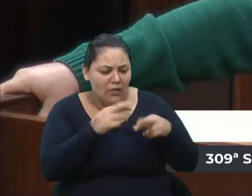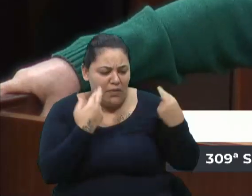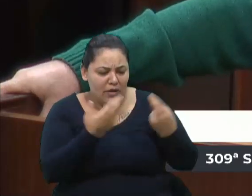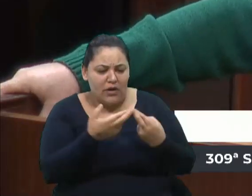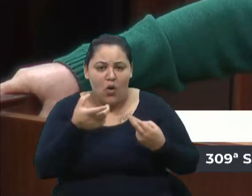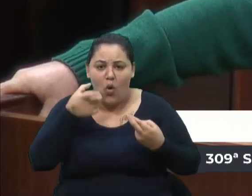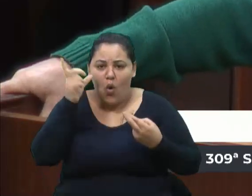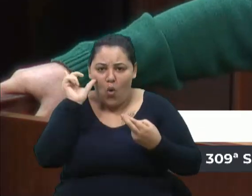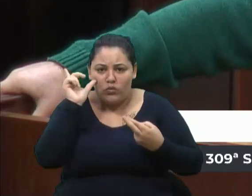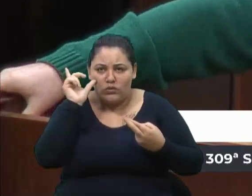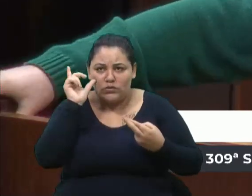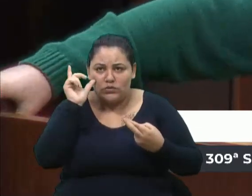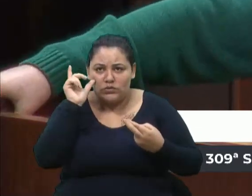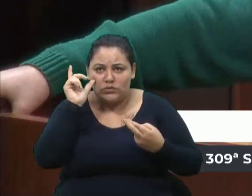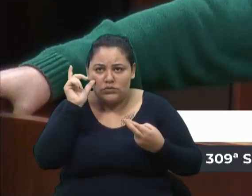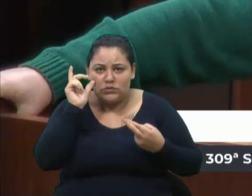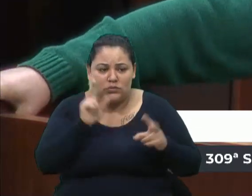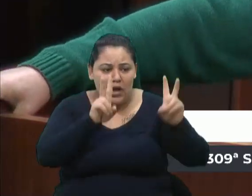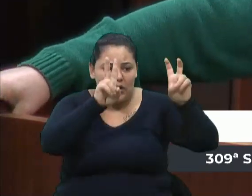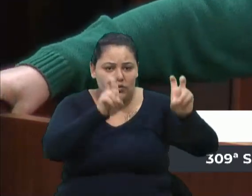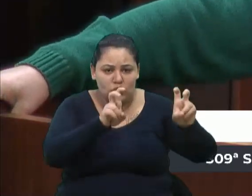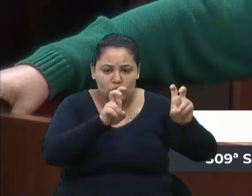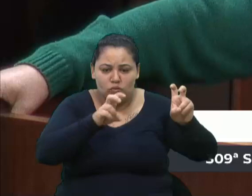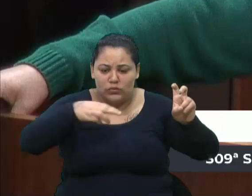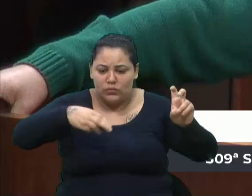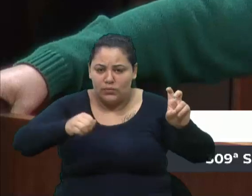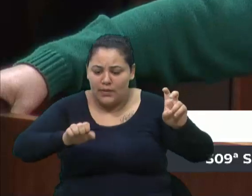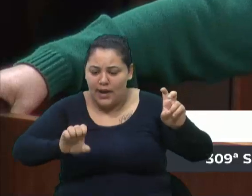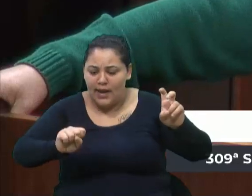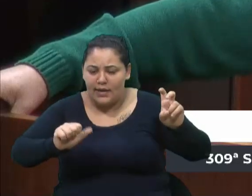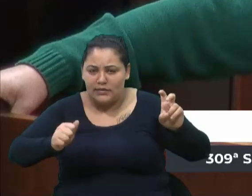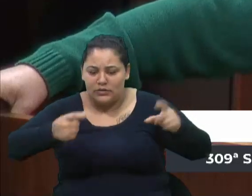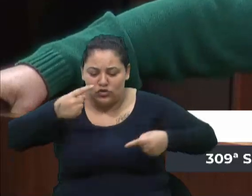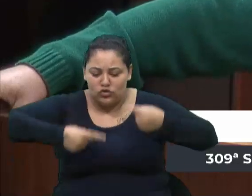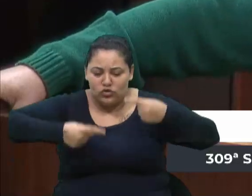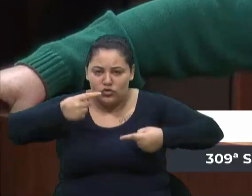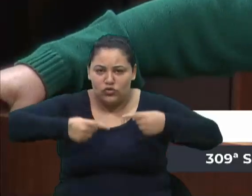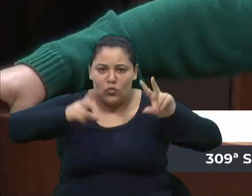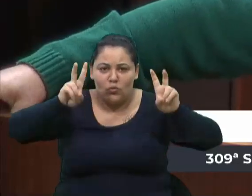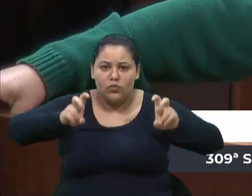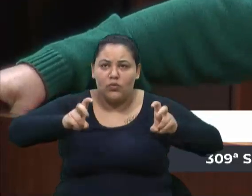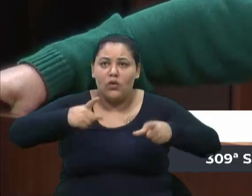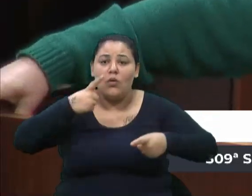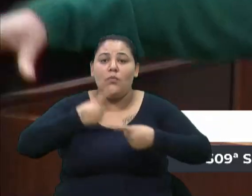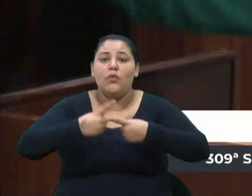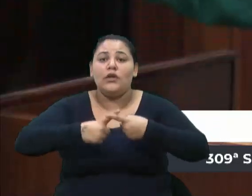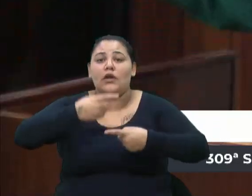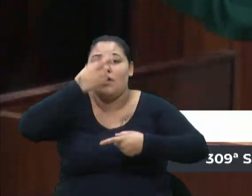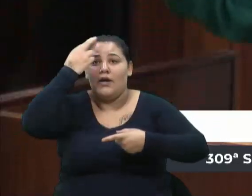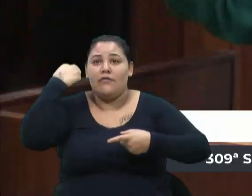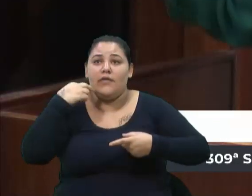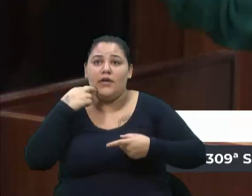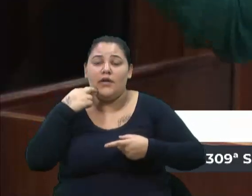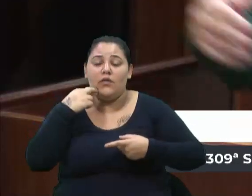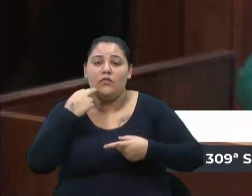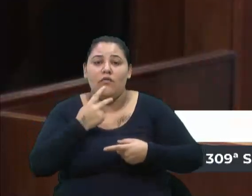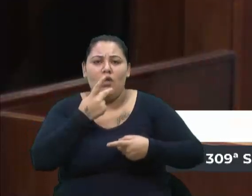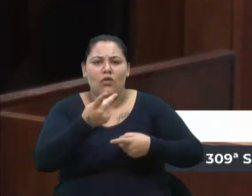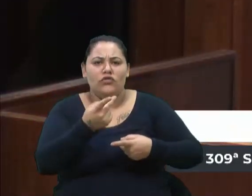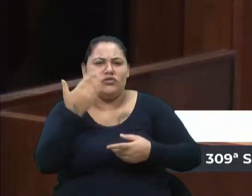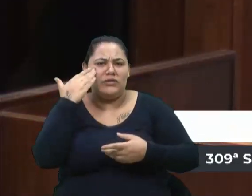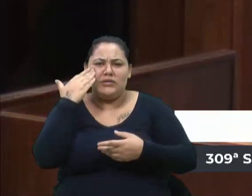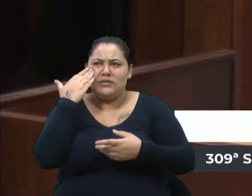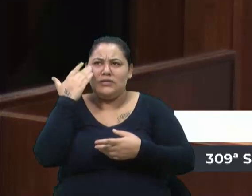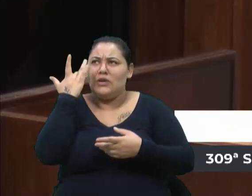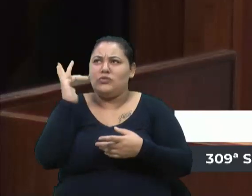extraordinária da pauta da maesa para discutir o tema da Maestro secretário porque o Rafael se manifestou a gente não ficou sabendo antes gente